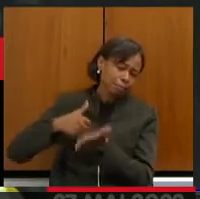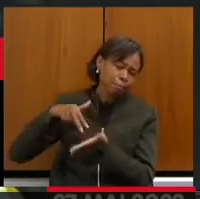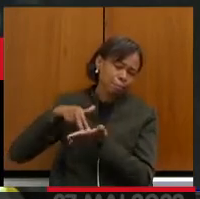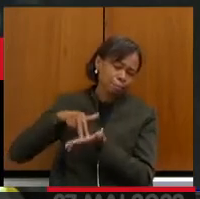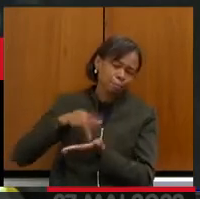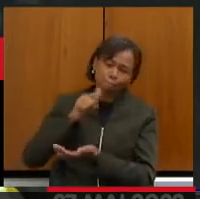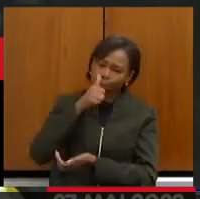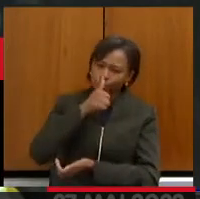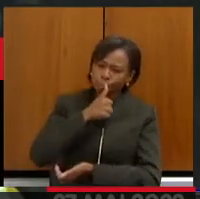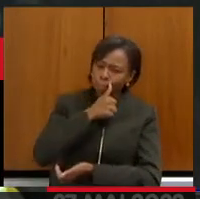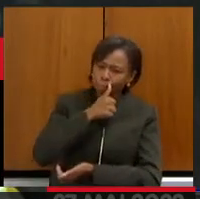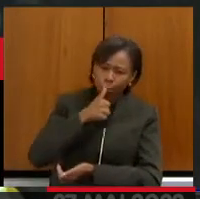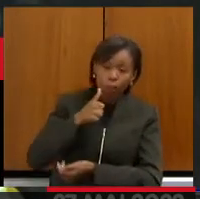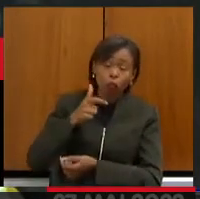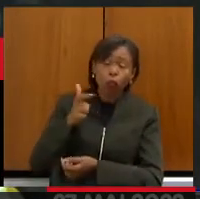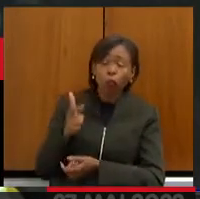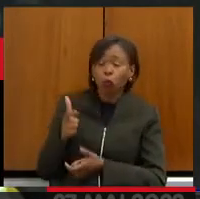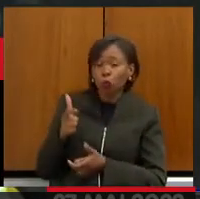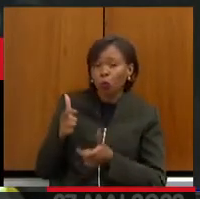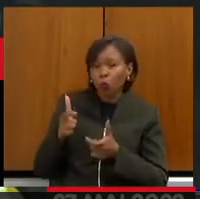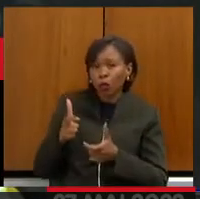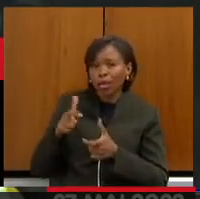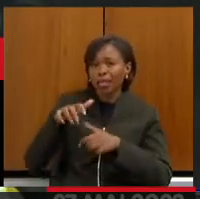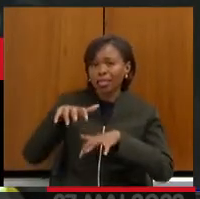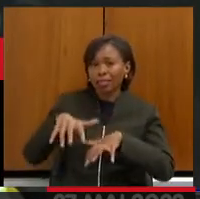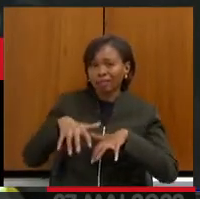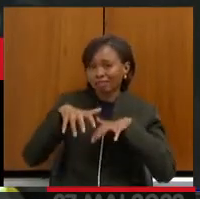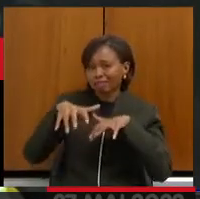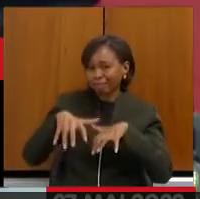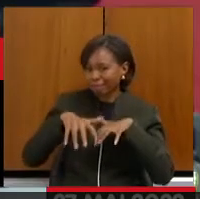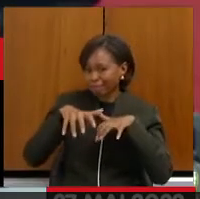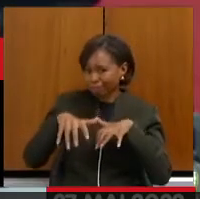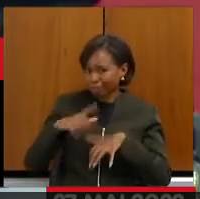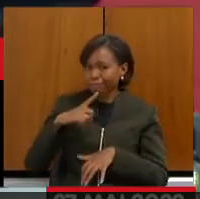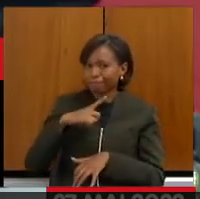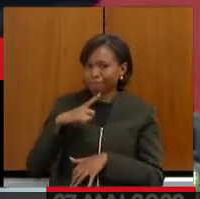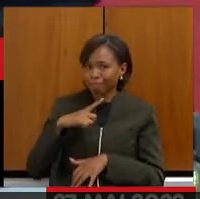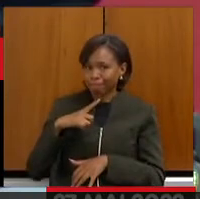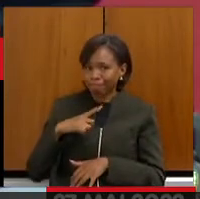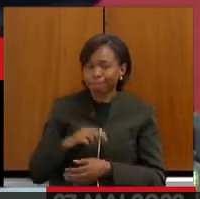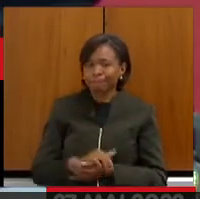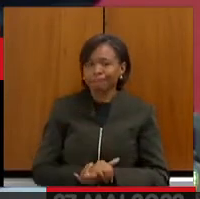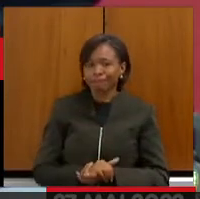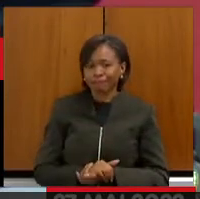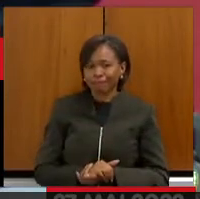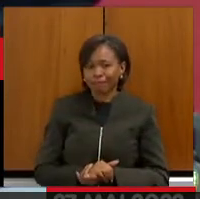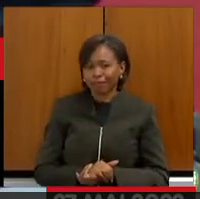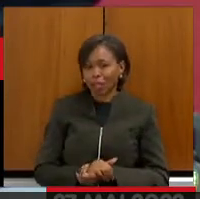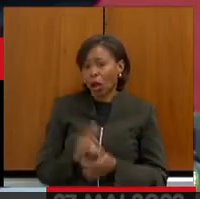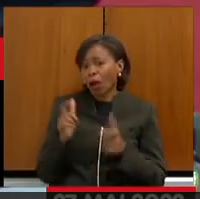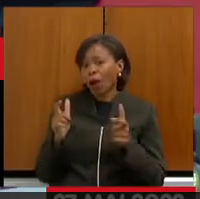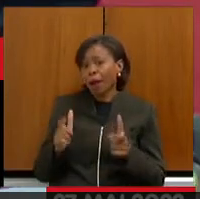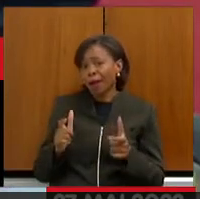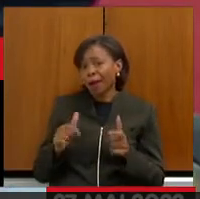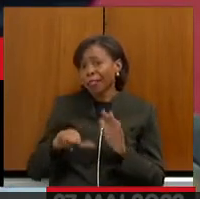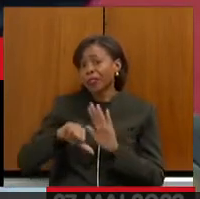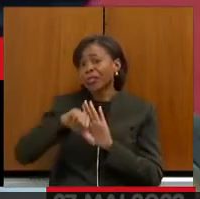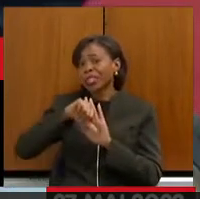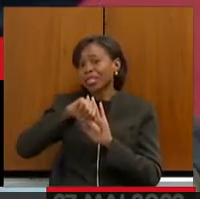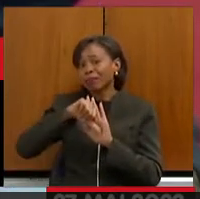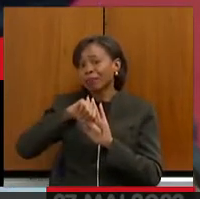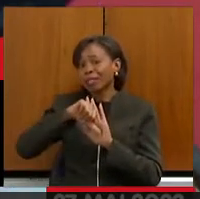território onde tem maior incinerador da América Latina e a onde aconteceu o crime da